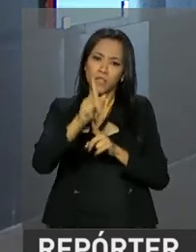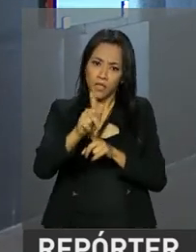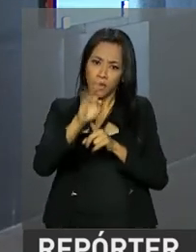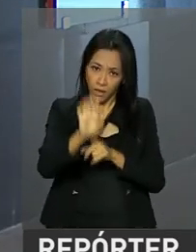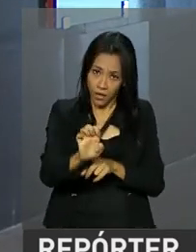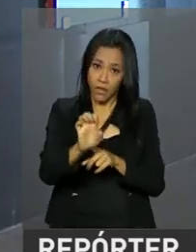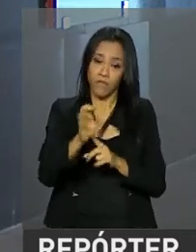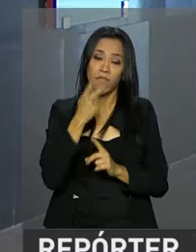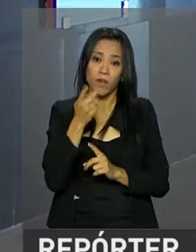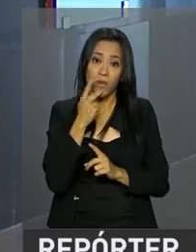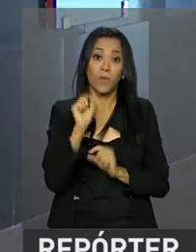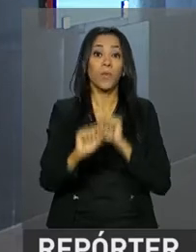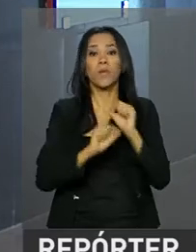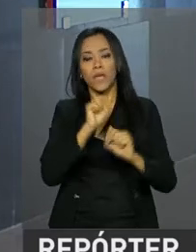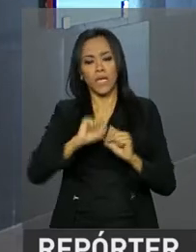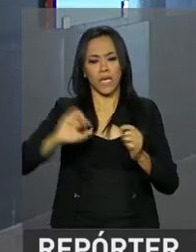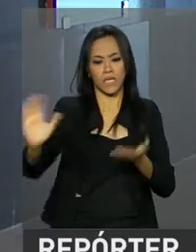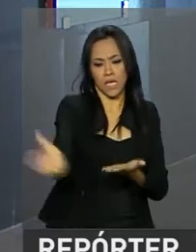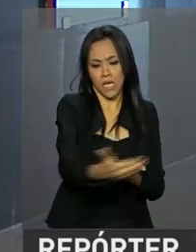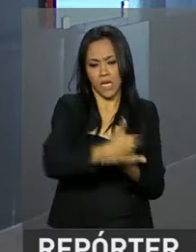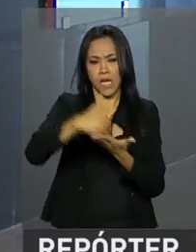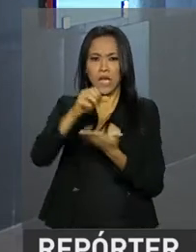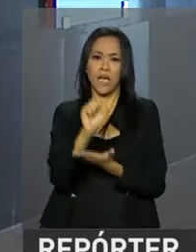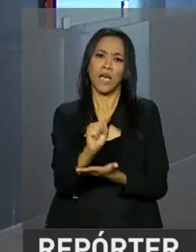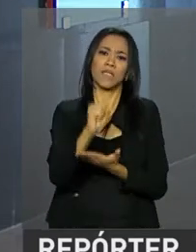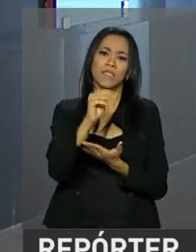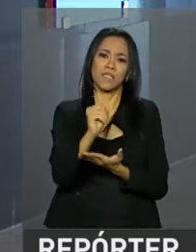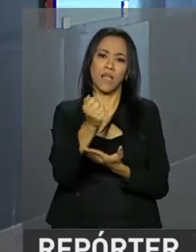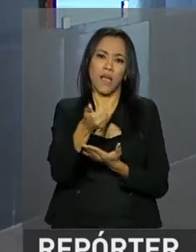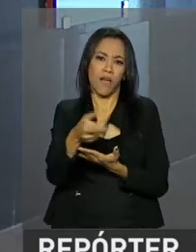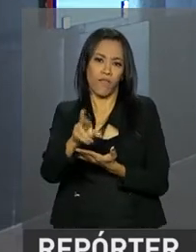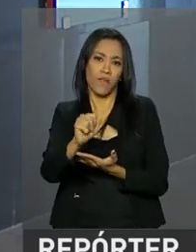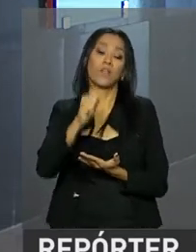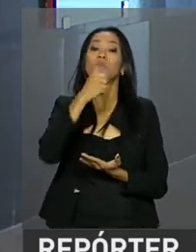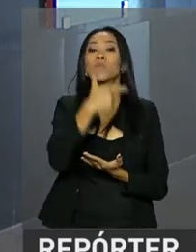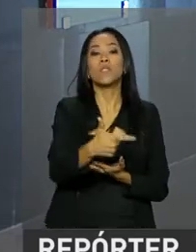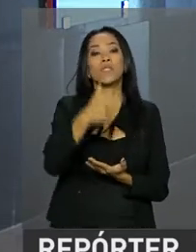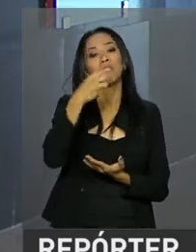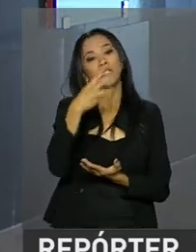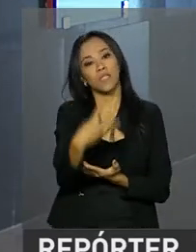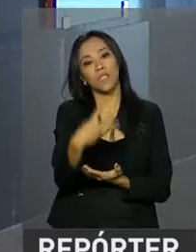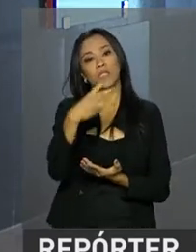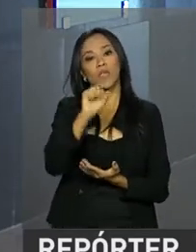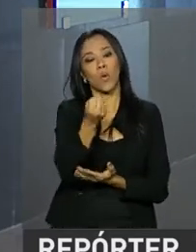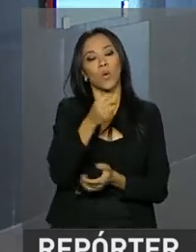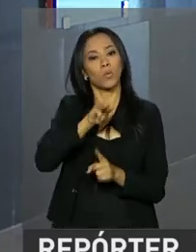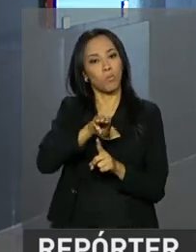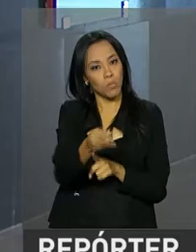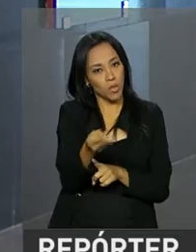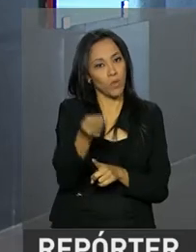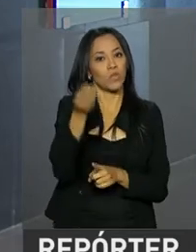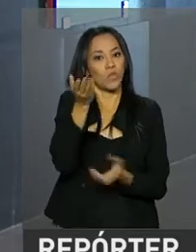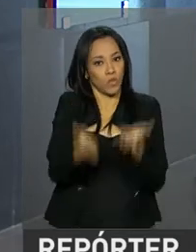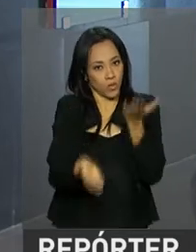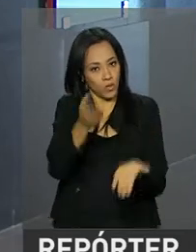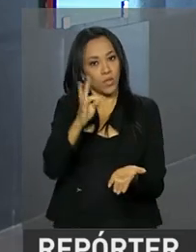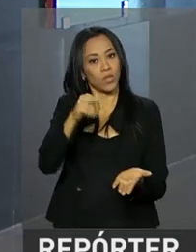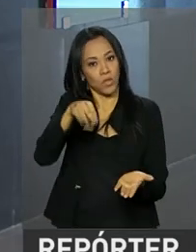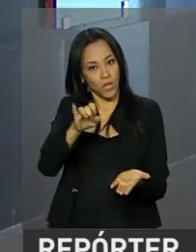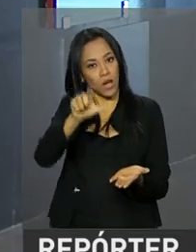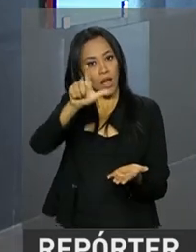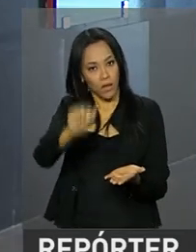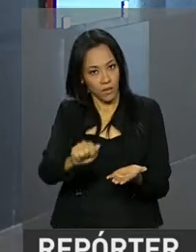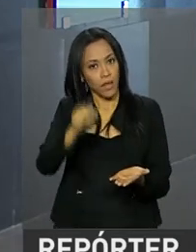uma ainda maior de grãos chegando a 238 milhões de toneladas que são